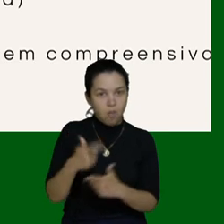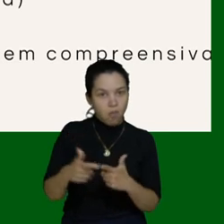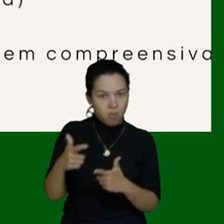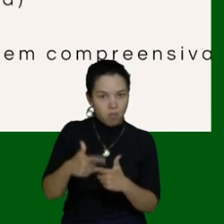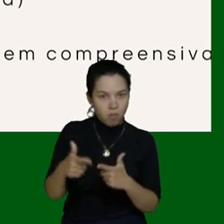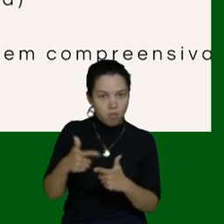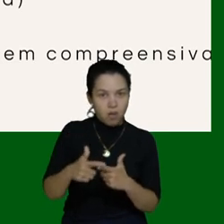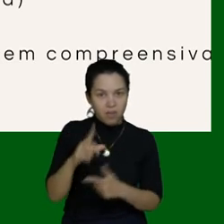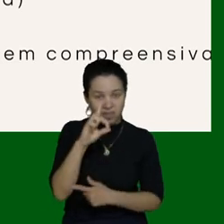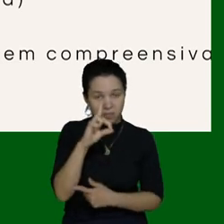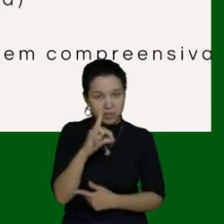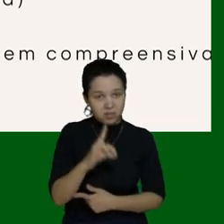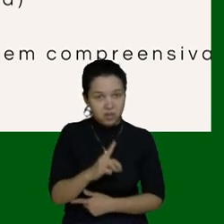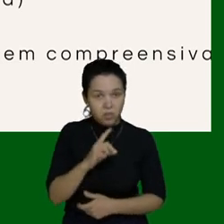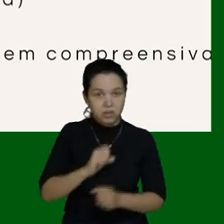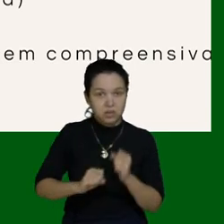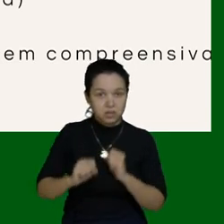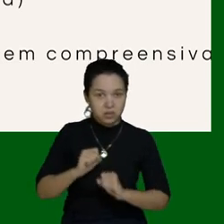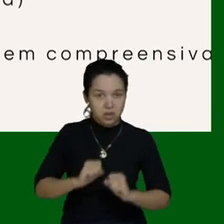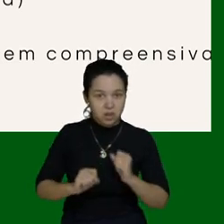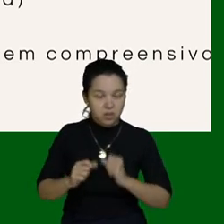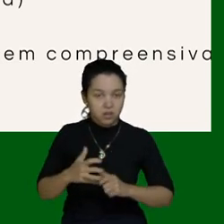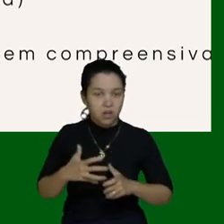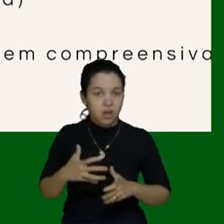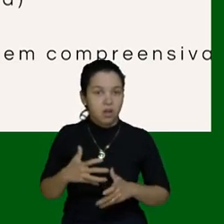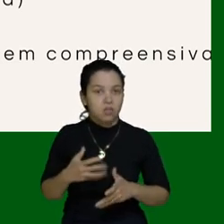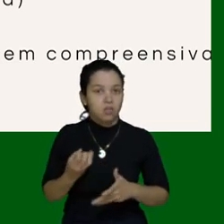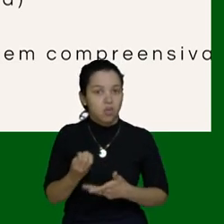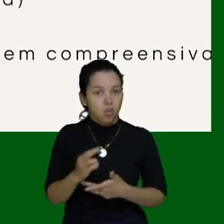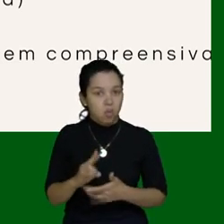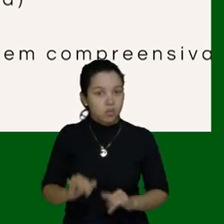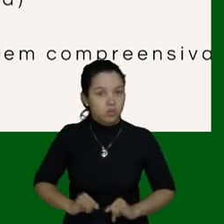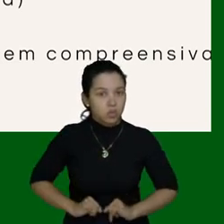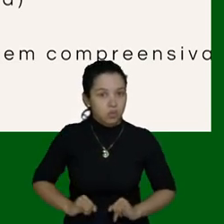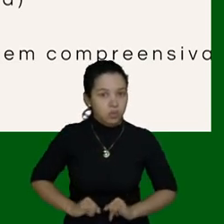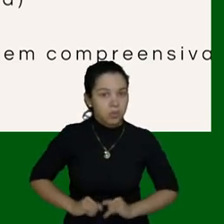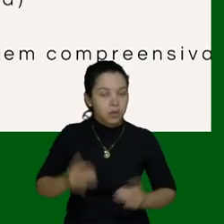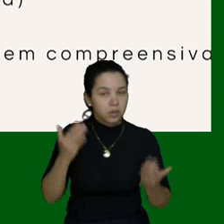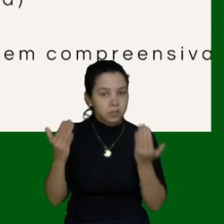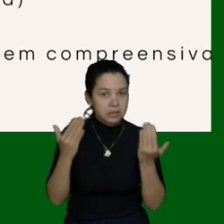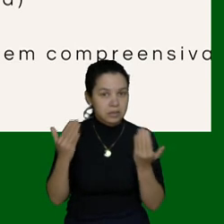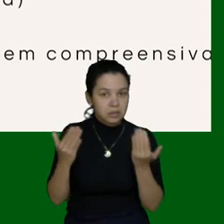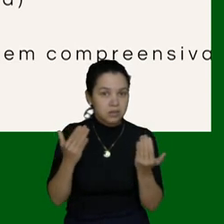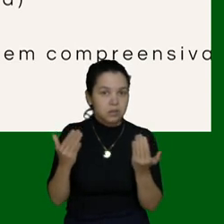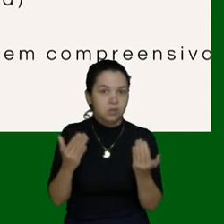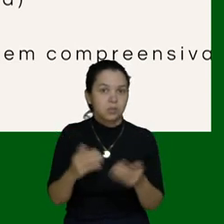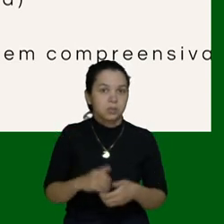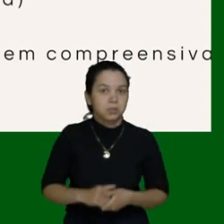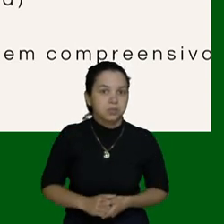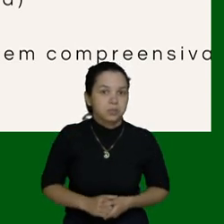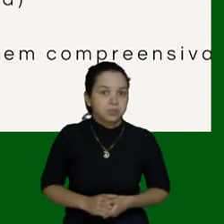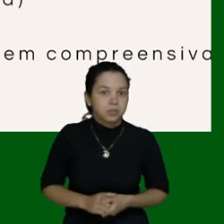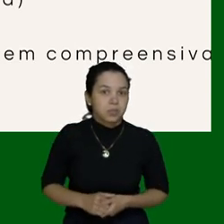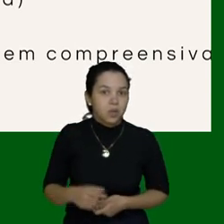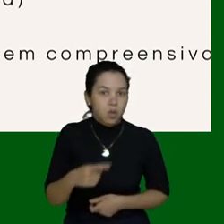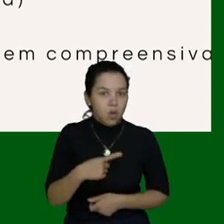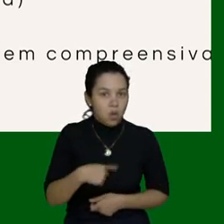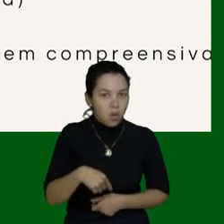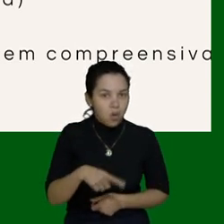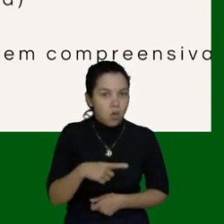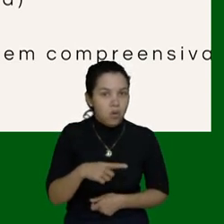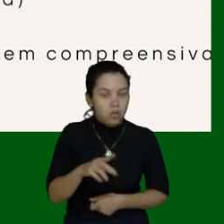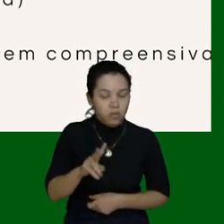depressão ansiedade ou ainda o sofrimento psíquico e a gente tá vendo o quanto que que já existia de